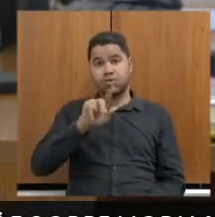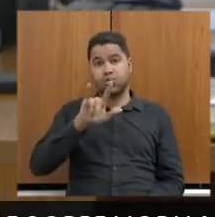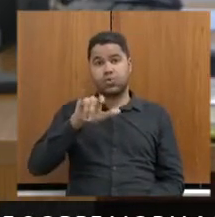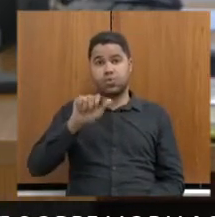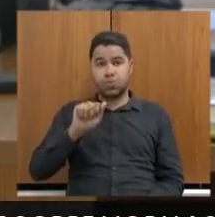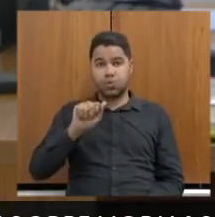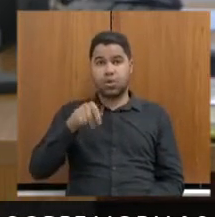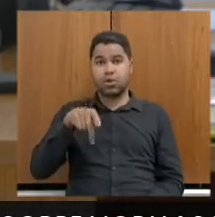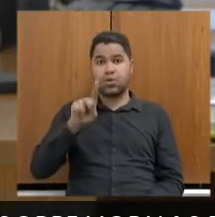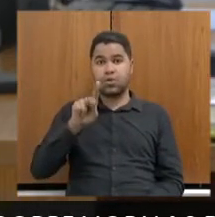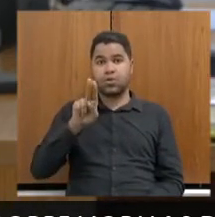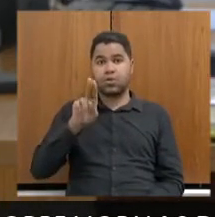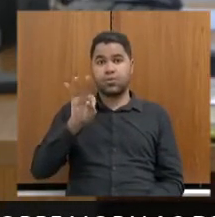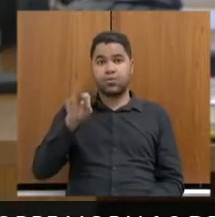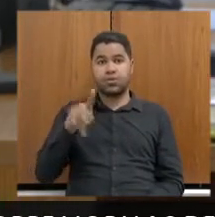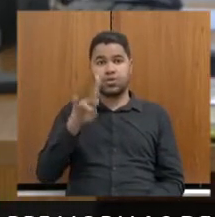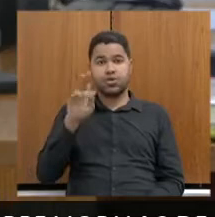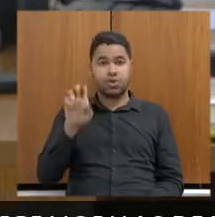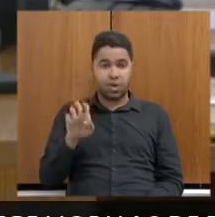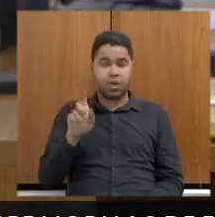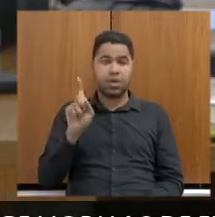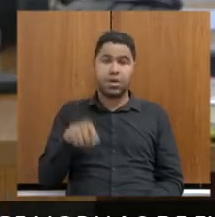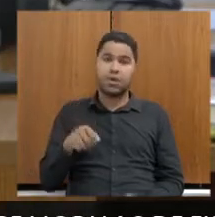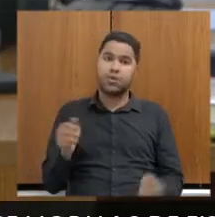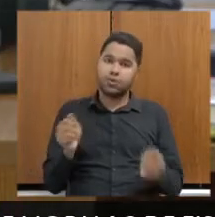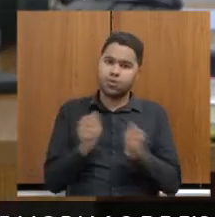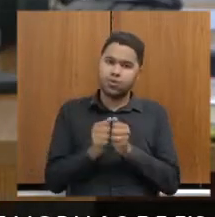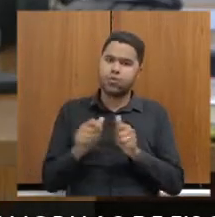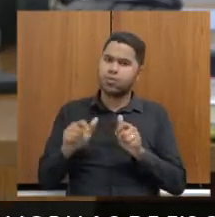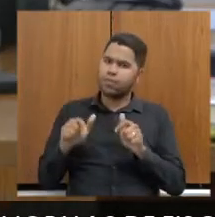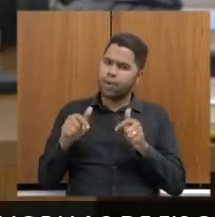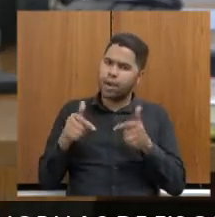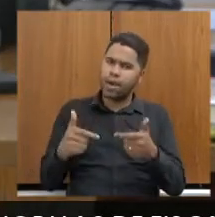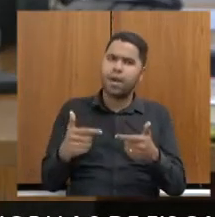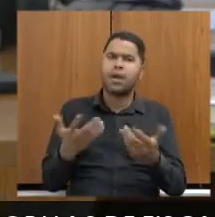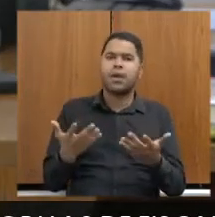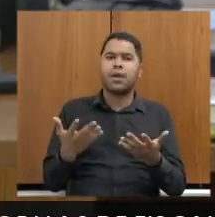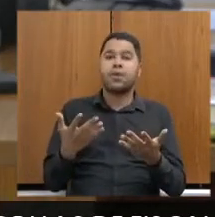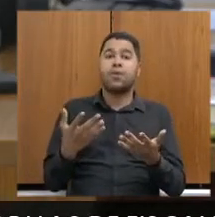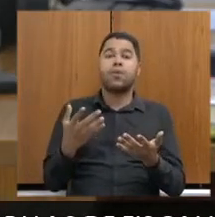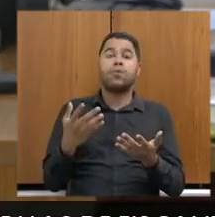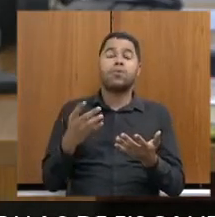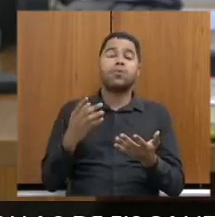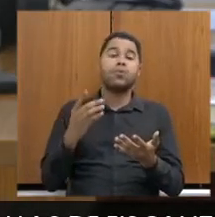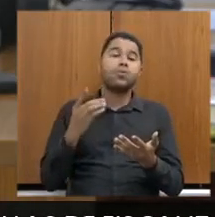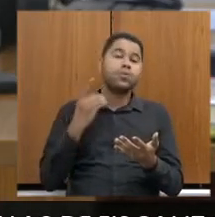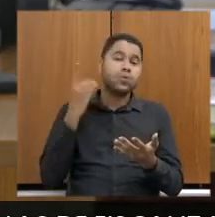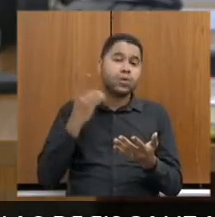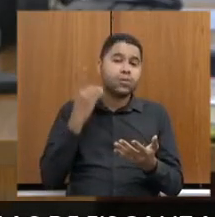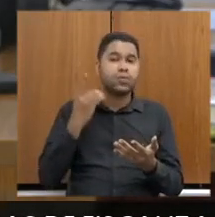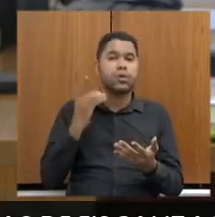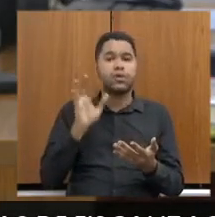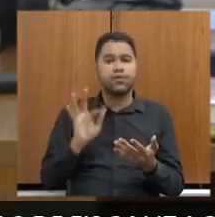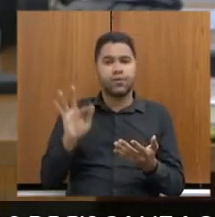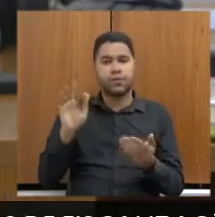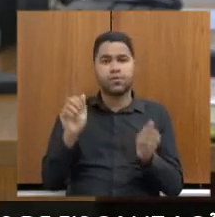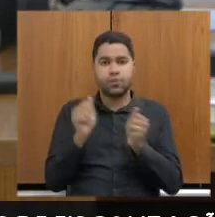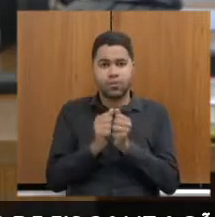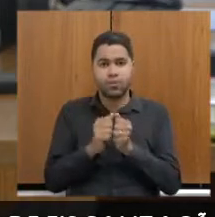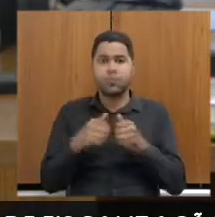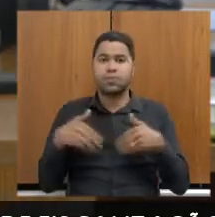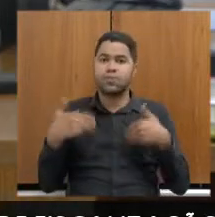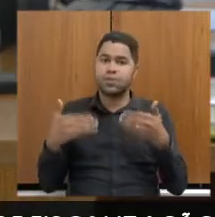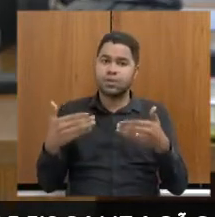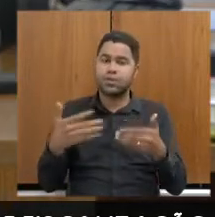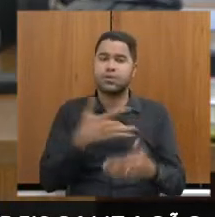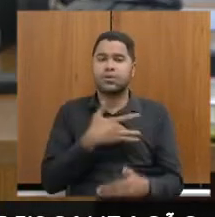presente e encampou essa luta junto com todos nós com deputado federal Marcelo aqui em Brasília trabalhava junto ao Ministério você